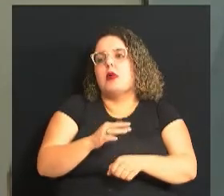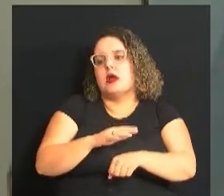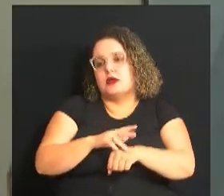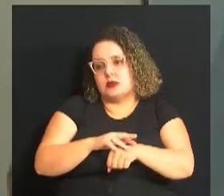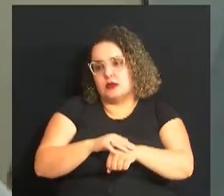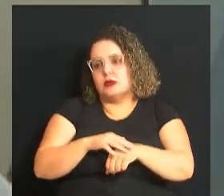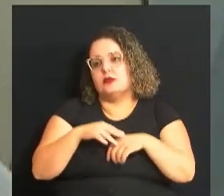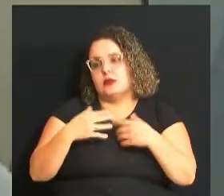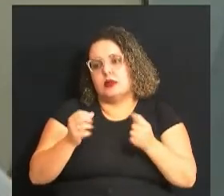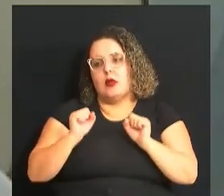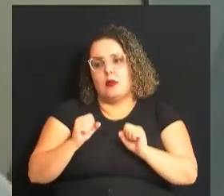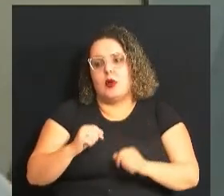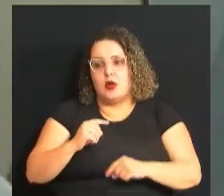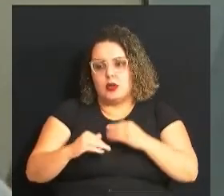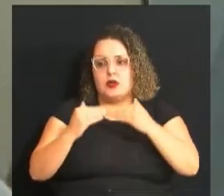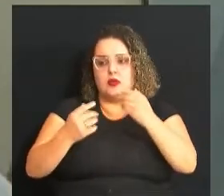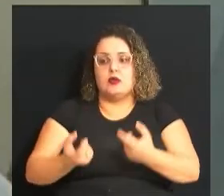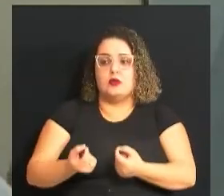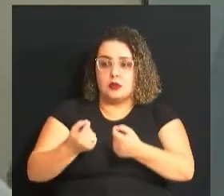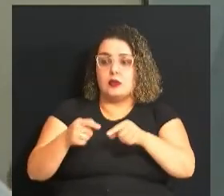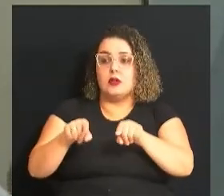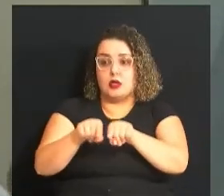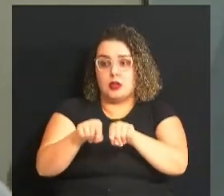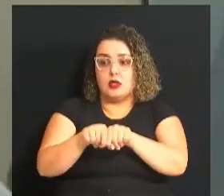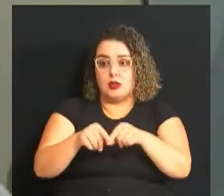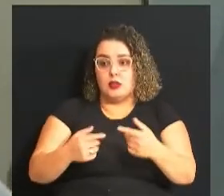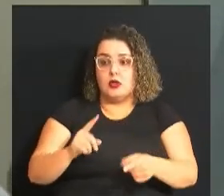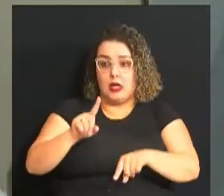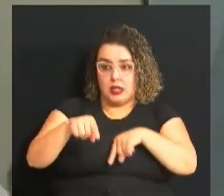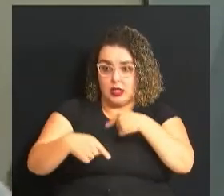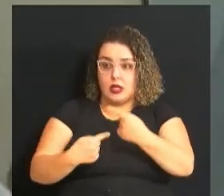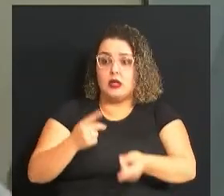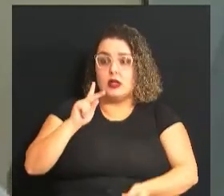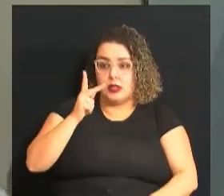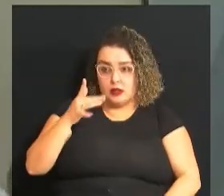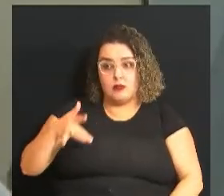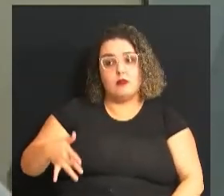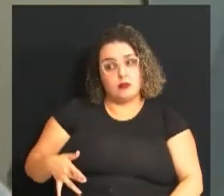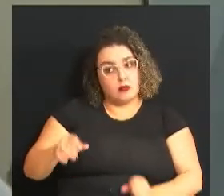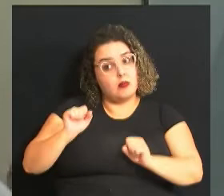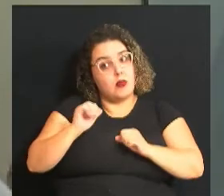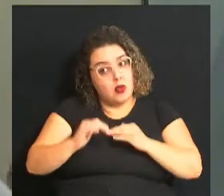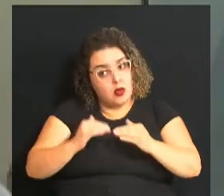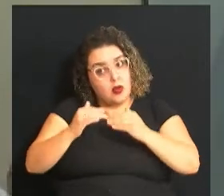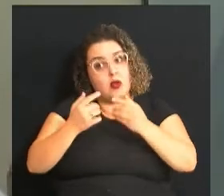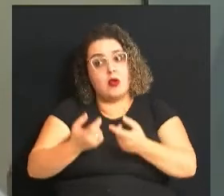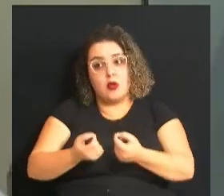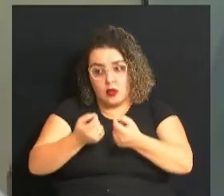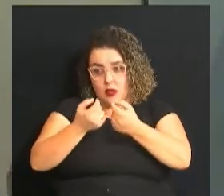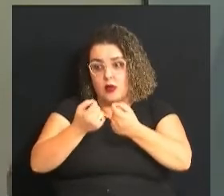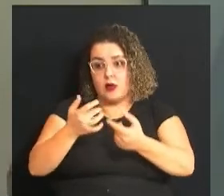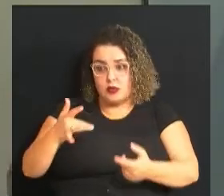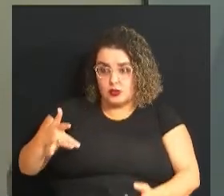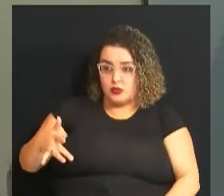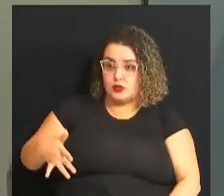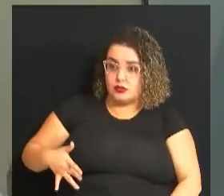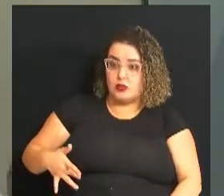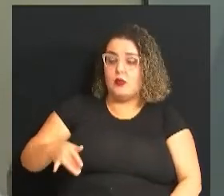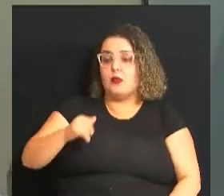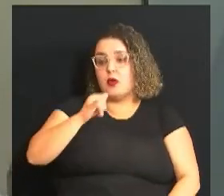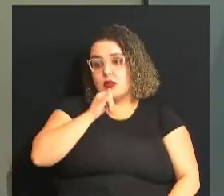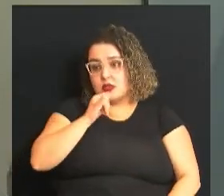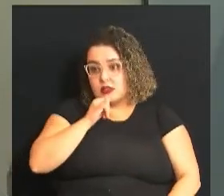tá? E também as outras hepatites também podem evoluir com câncer de fígado. Por exemplo,